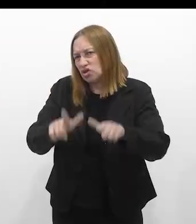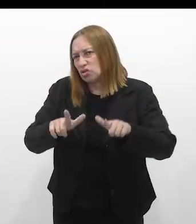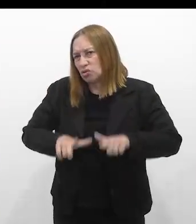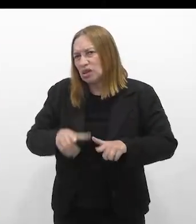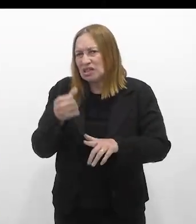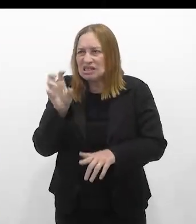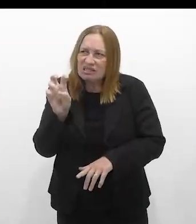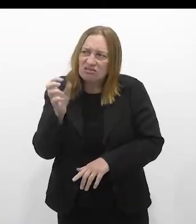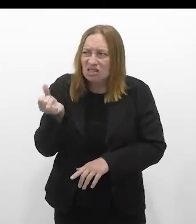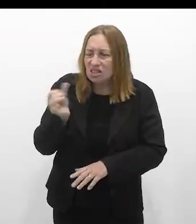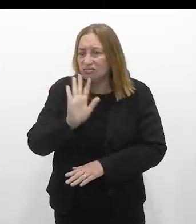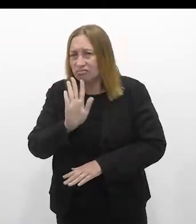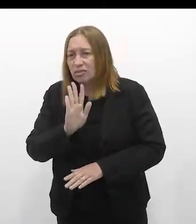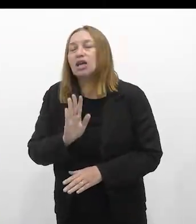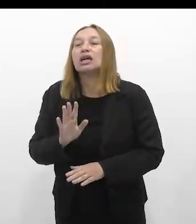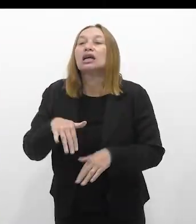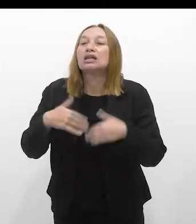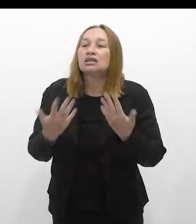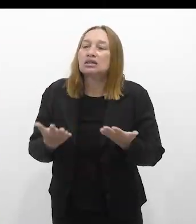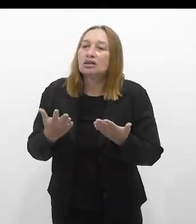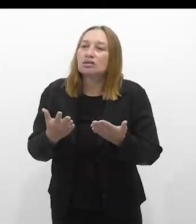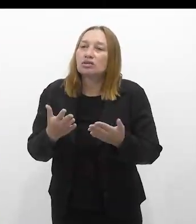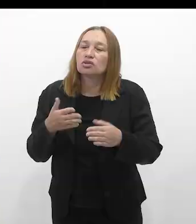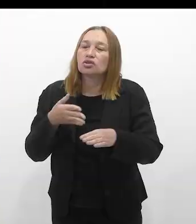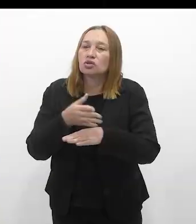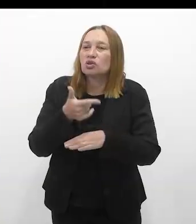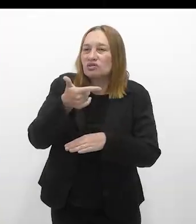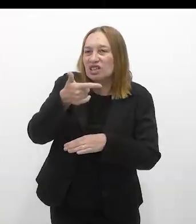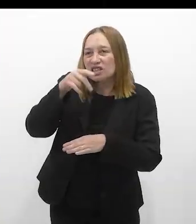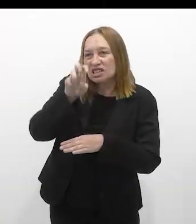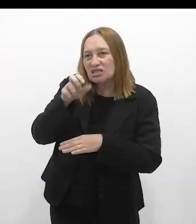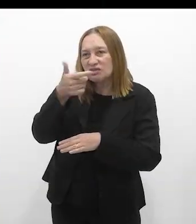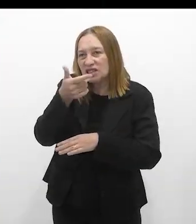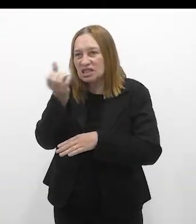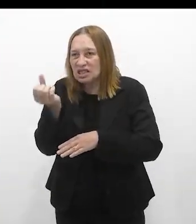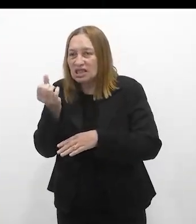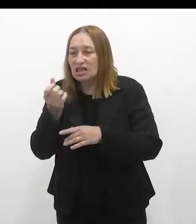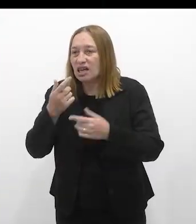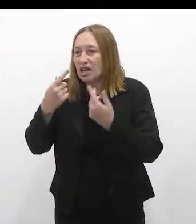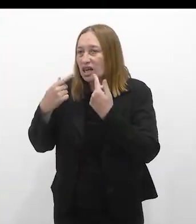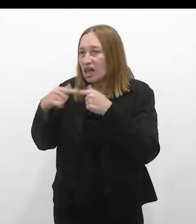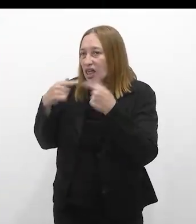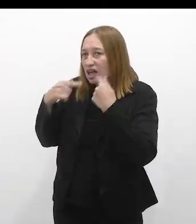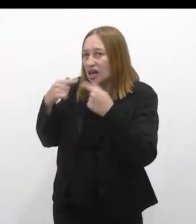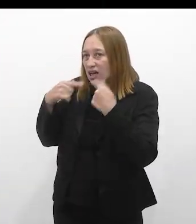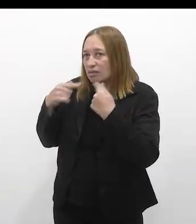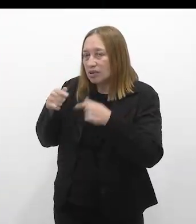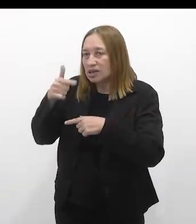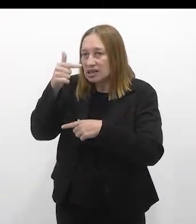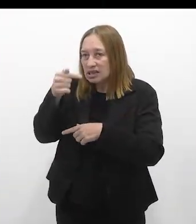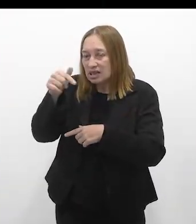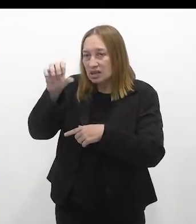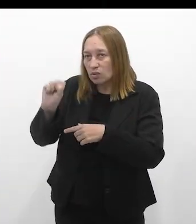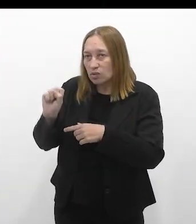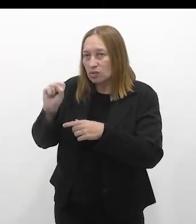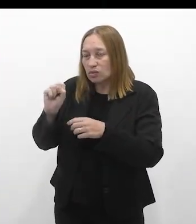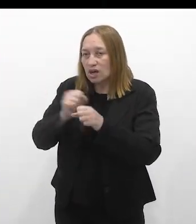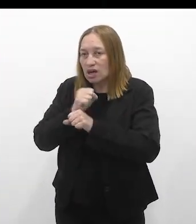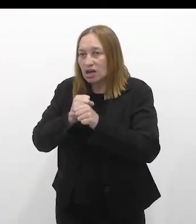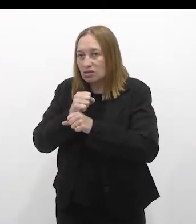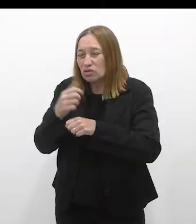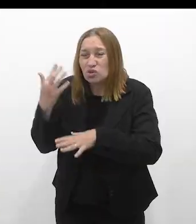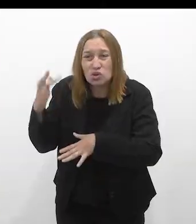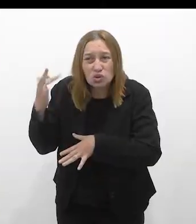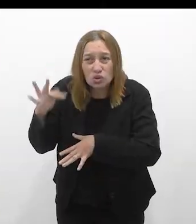levou 5, 6. Então, ela chegou nos 25, 26, reclamando 7, 8 anos de